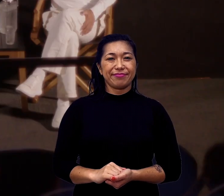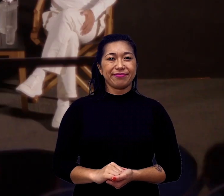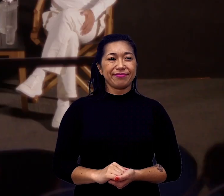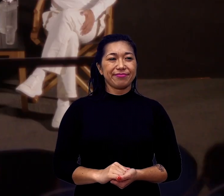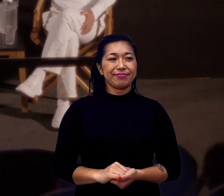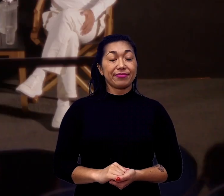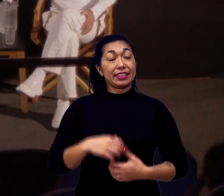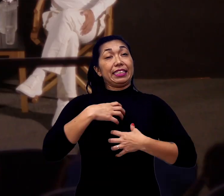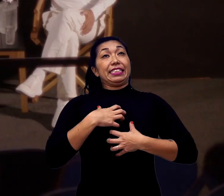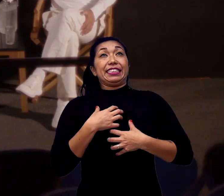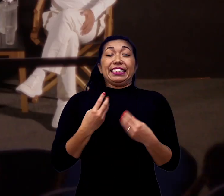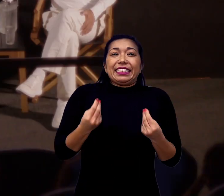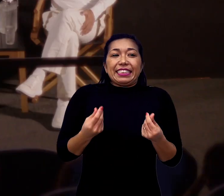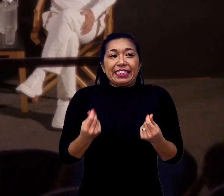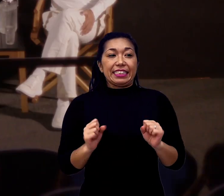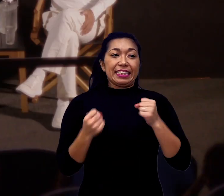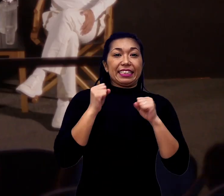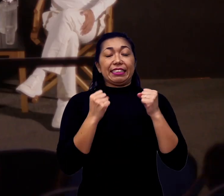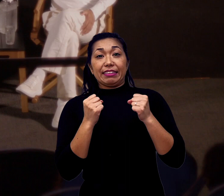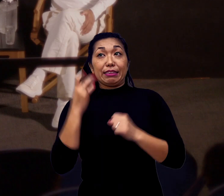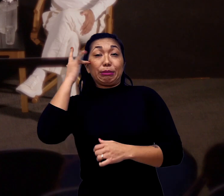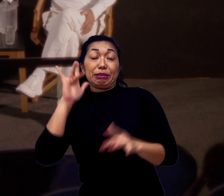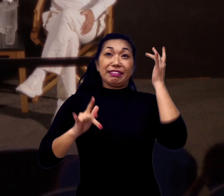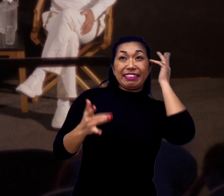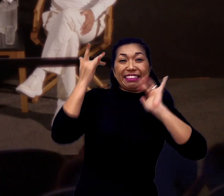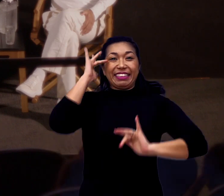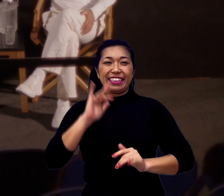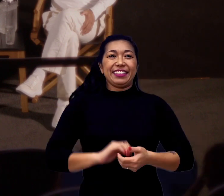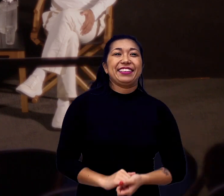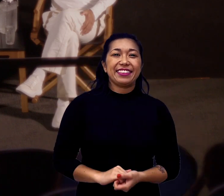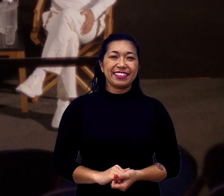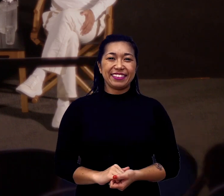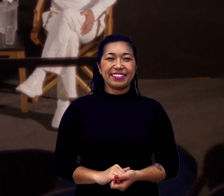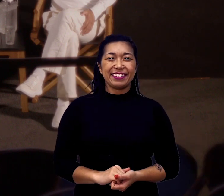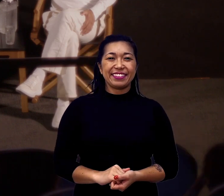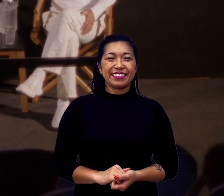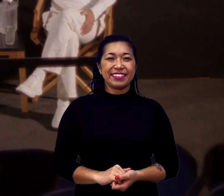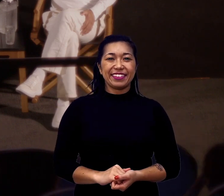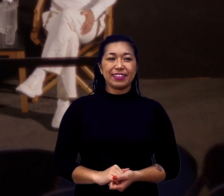Diosmar quer começar? Aquele momento que todo mundo fica... você.